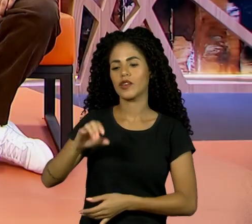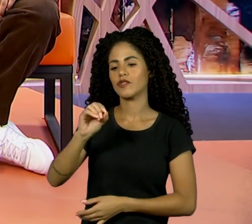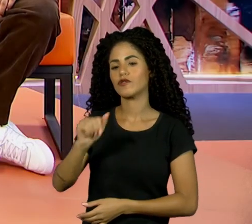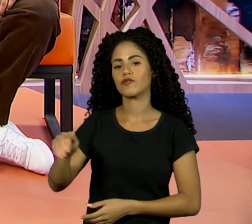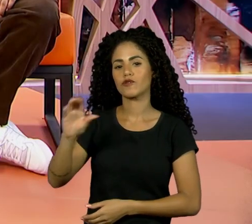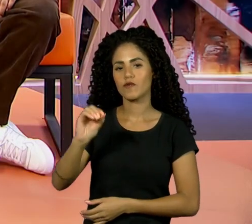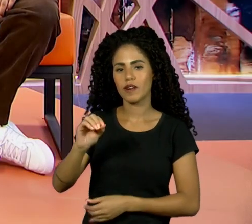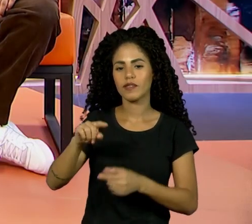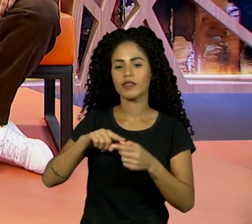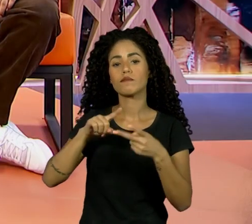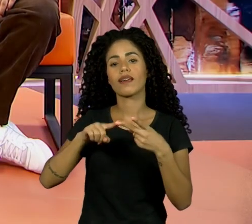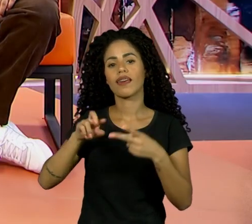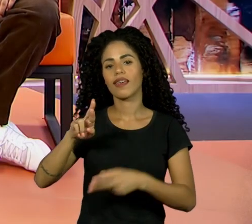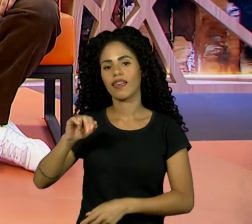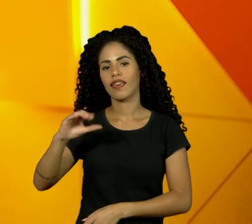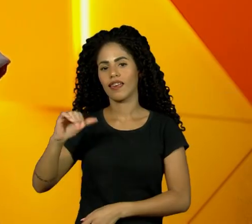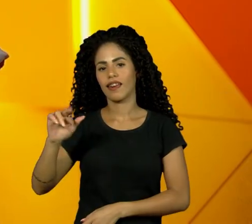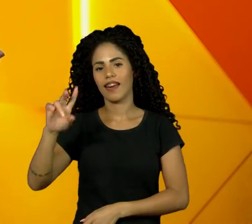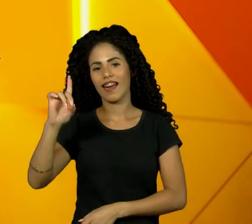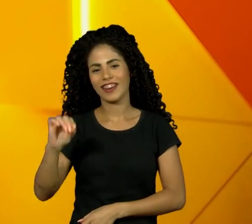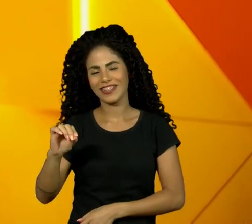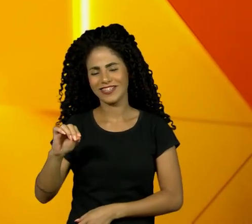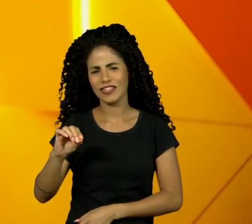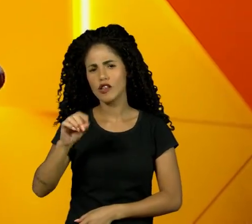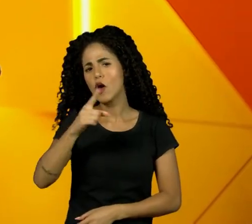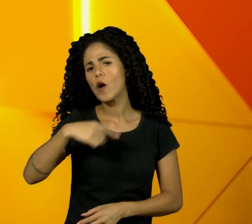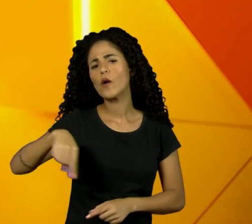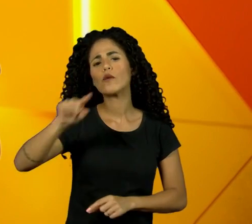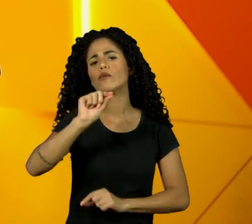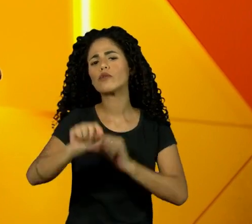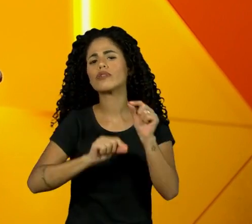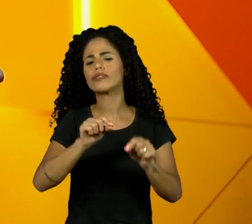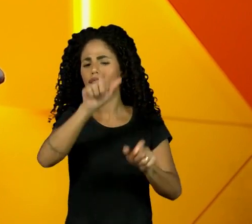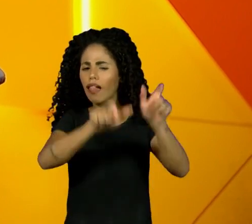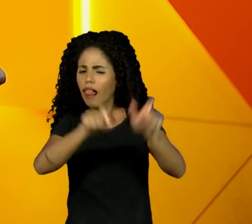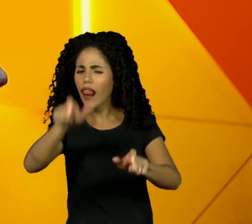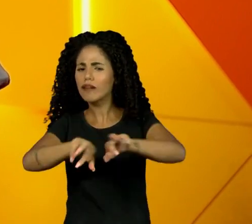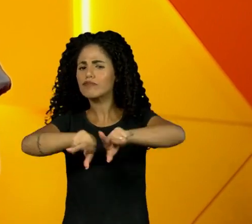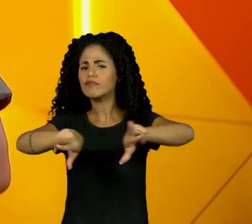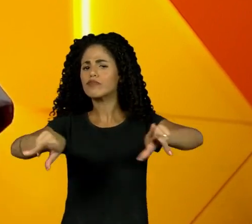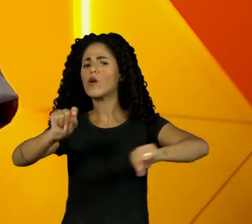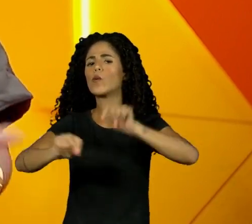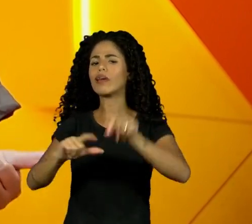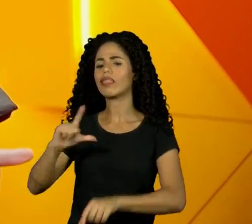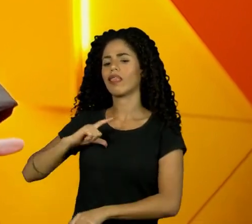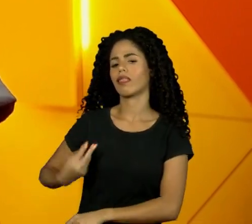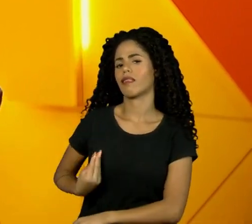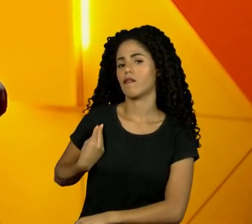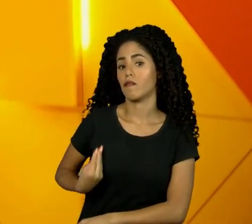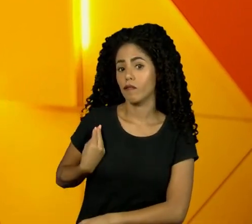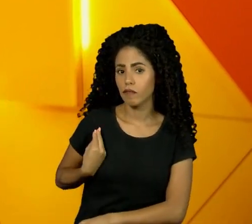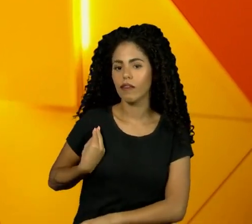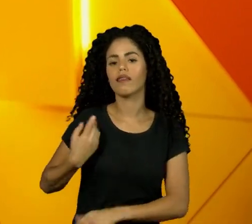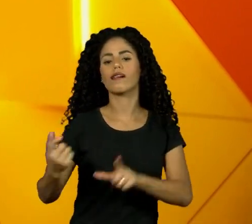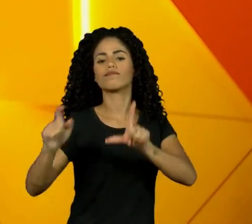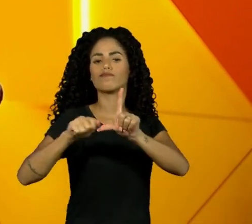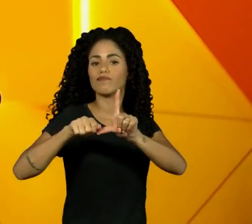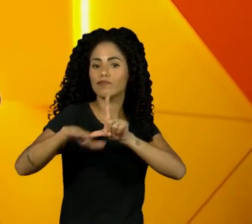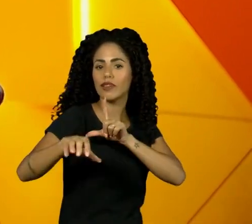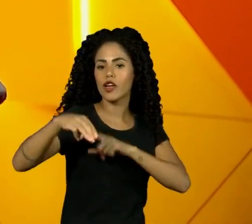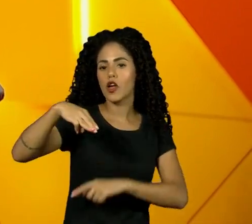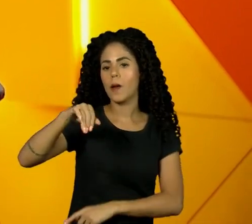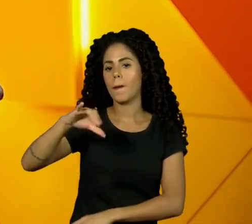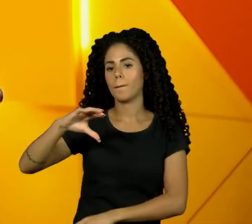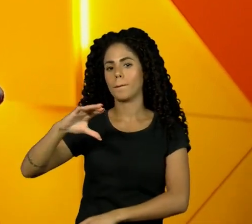Pedrosa e Ricardo Silvestre. Me diz, você é milionário de quê? A influenciadora e criadora de conteúdo